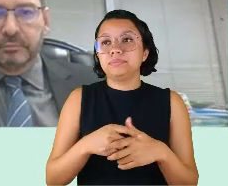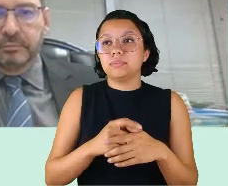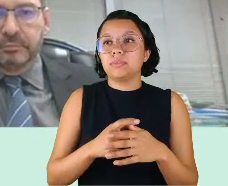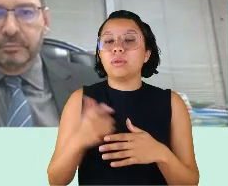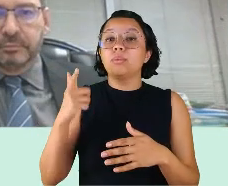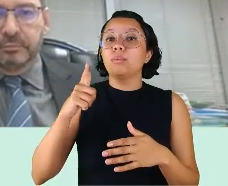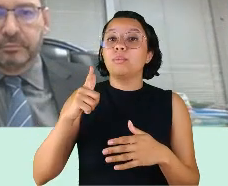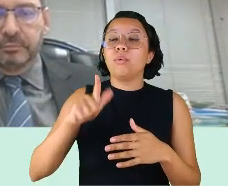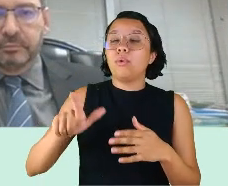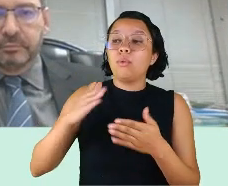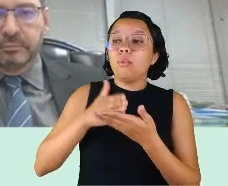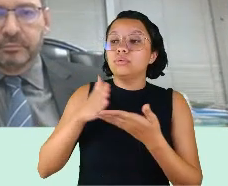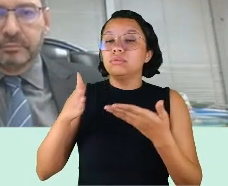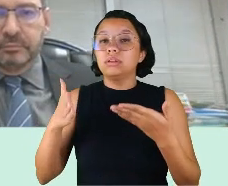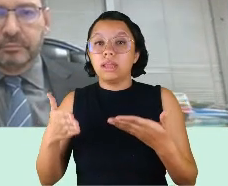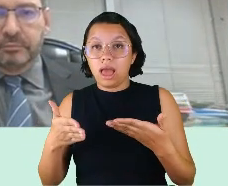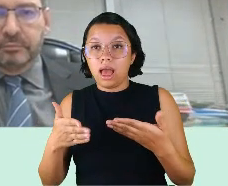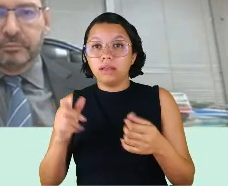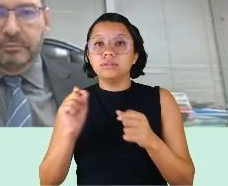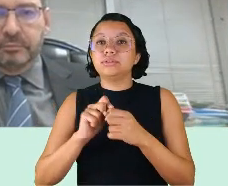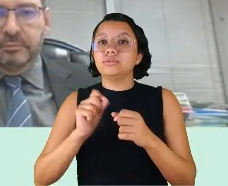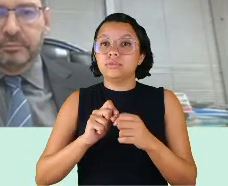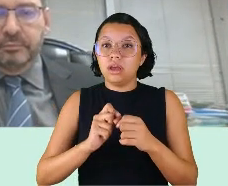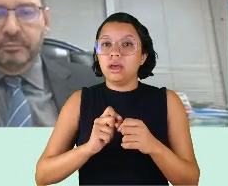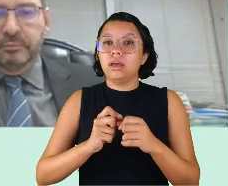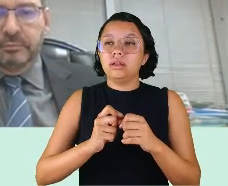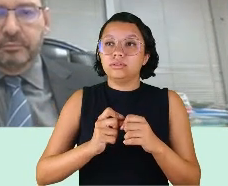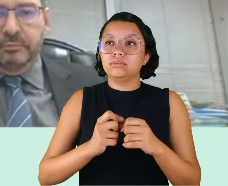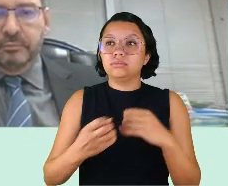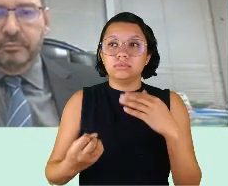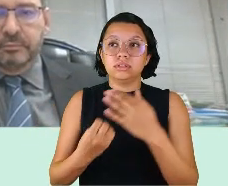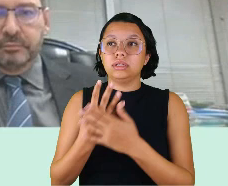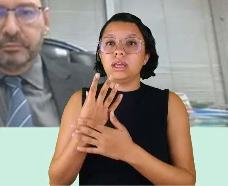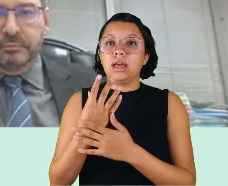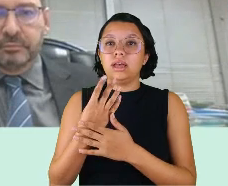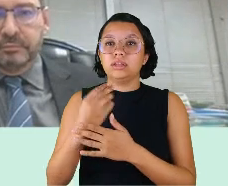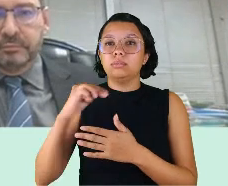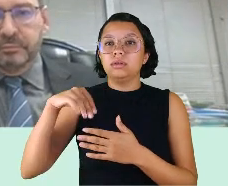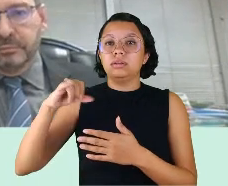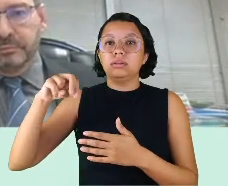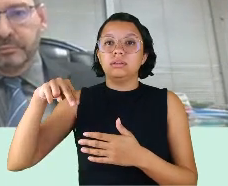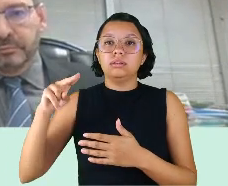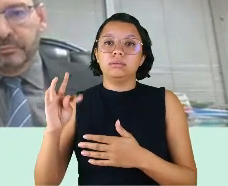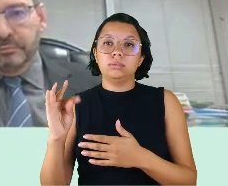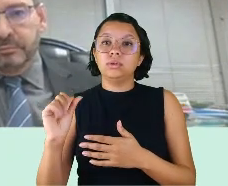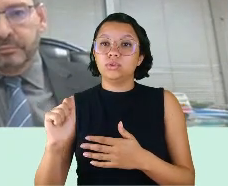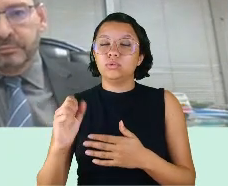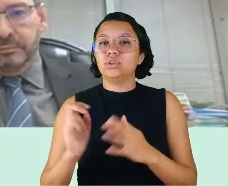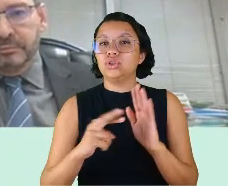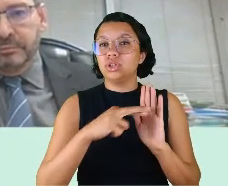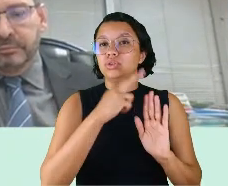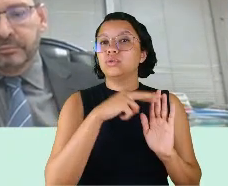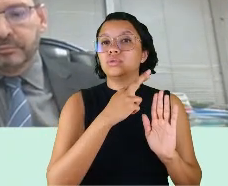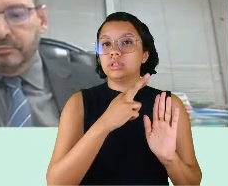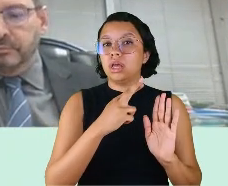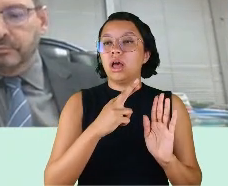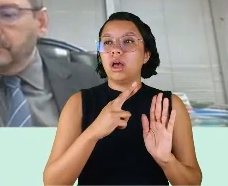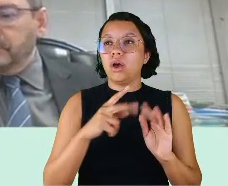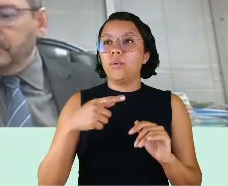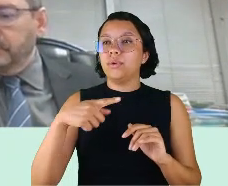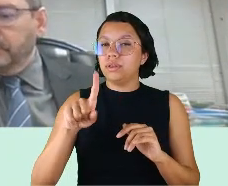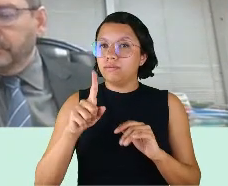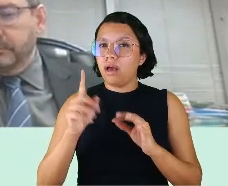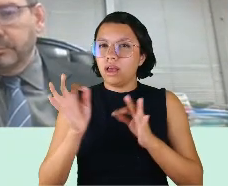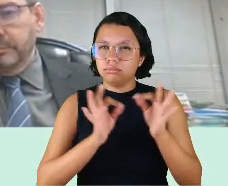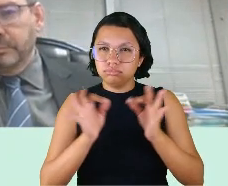Por outro lado, está sendo elaborada uma minuta de resolução que vai disciplinar esse